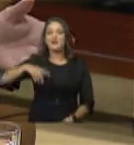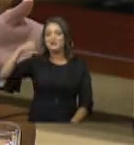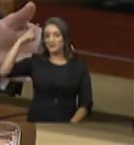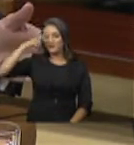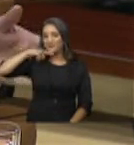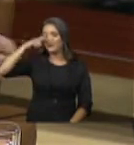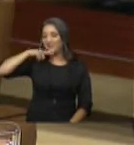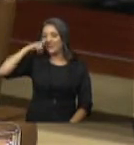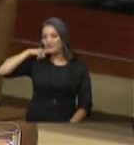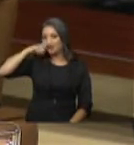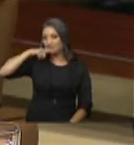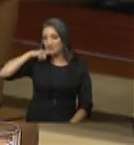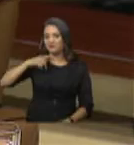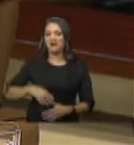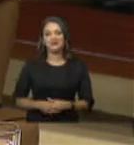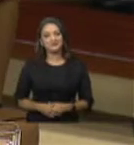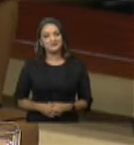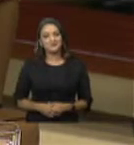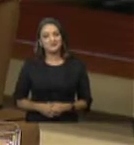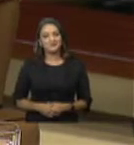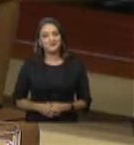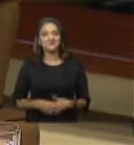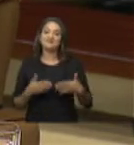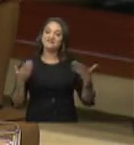Ferreira Mendes portanto